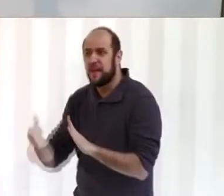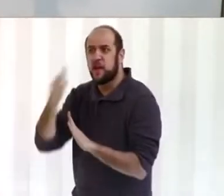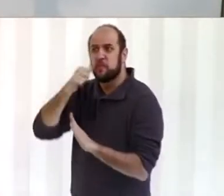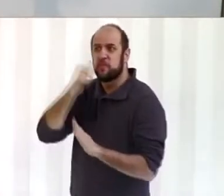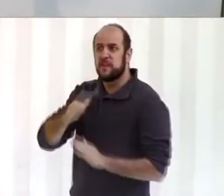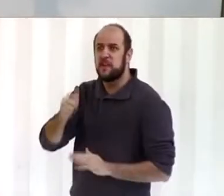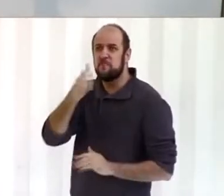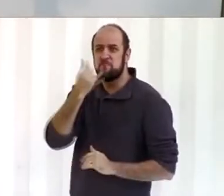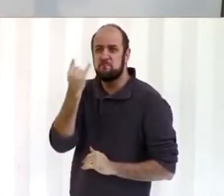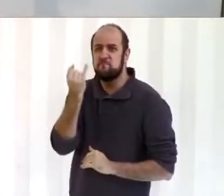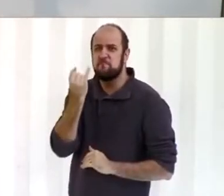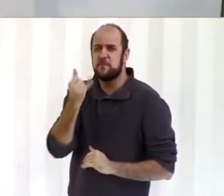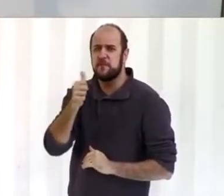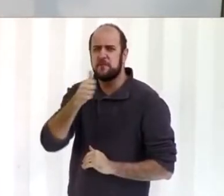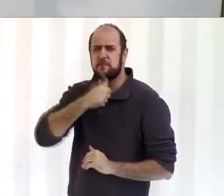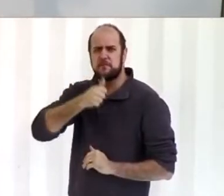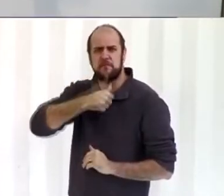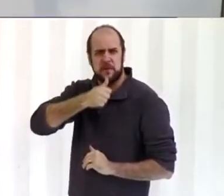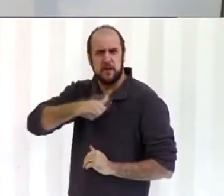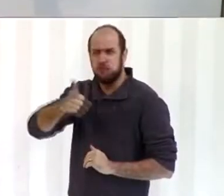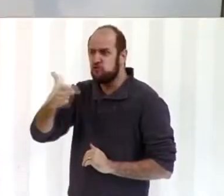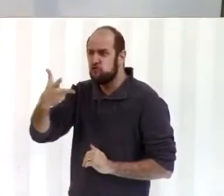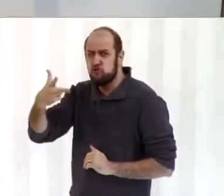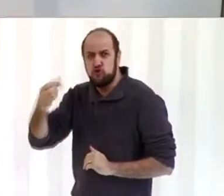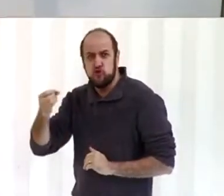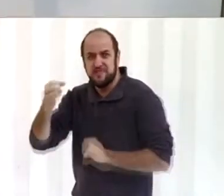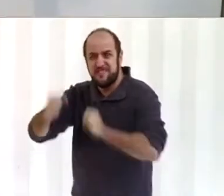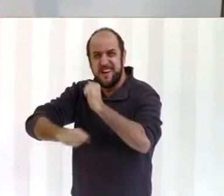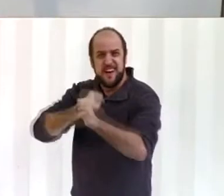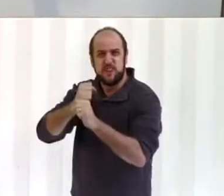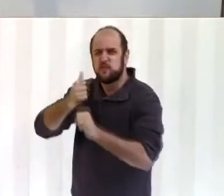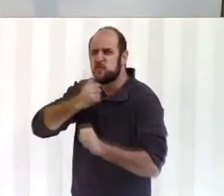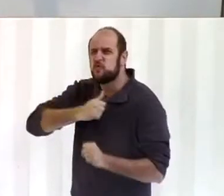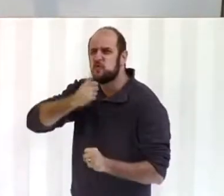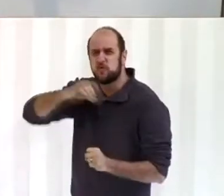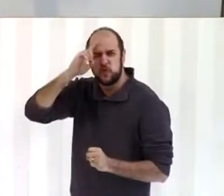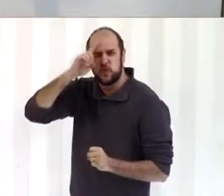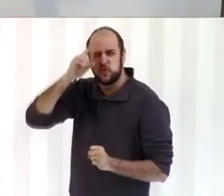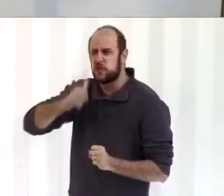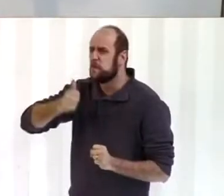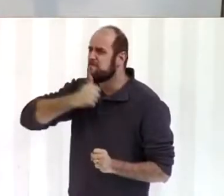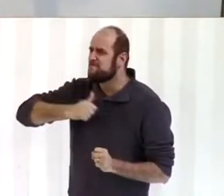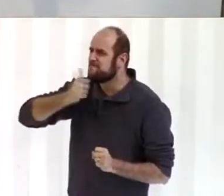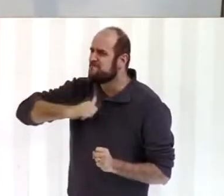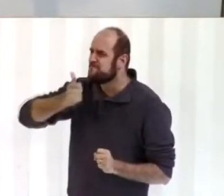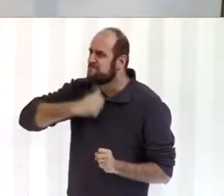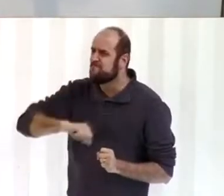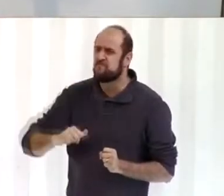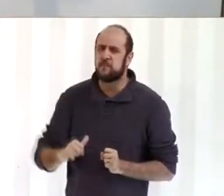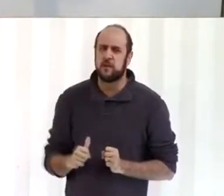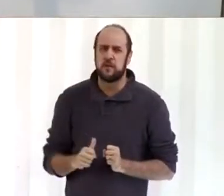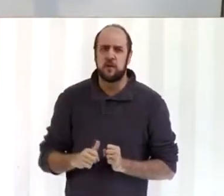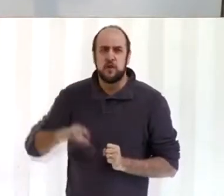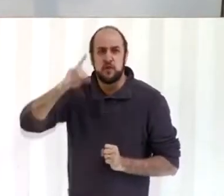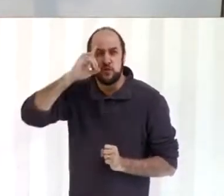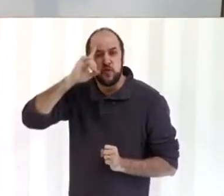12 horas, nem 12 dias, nem 12 meses, são 12 anos sangrando.